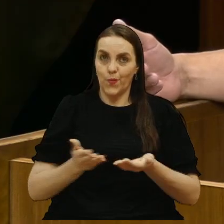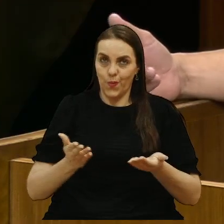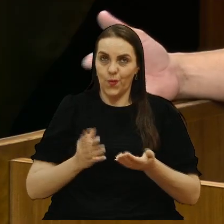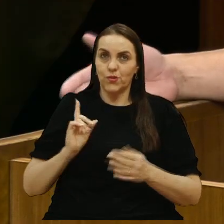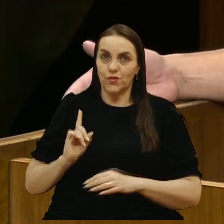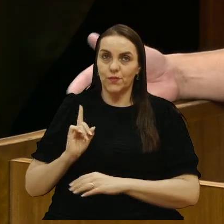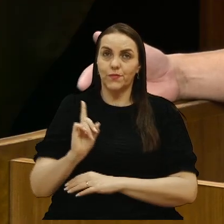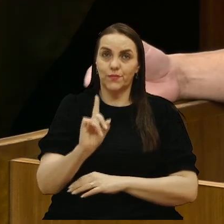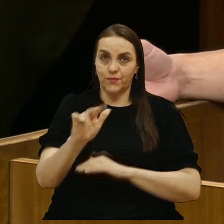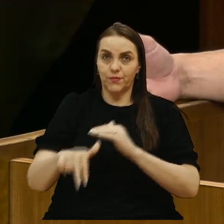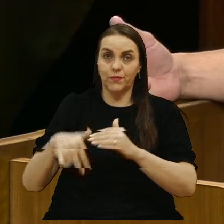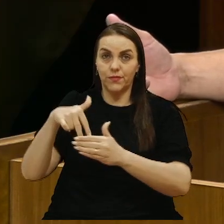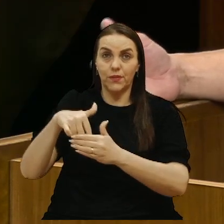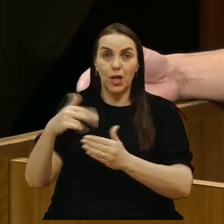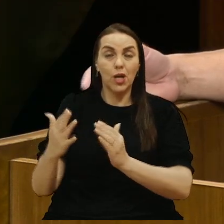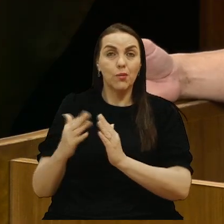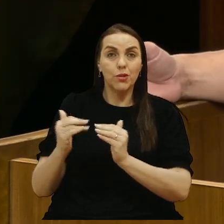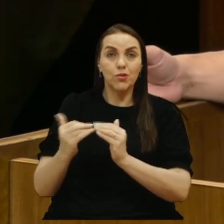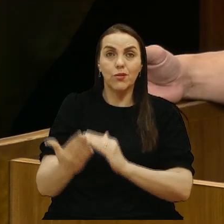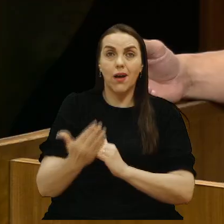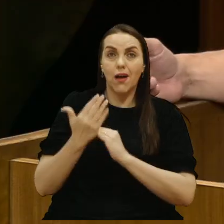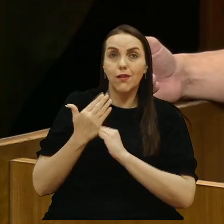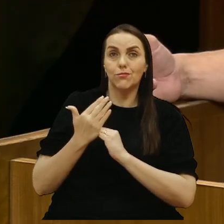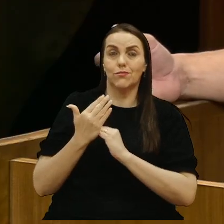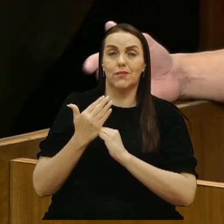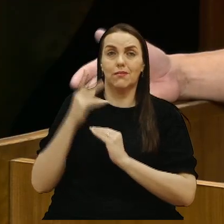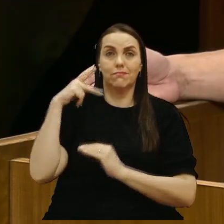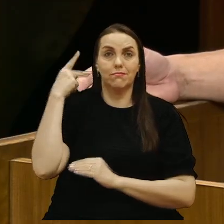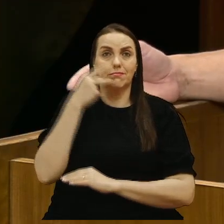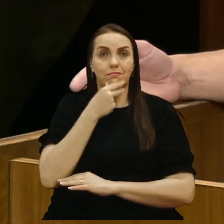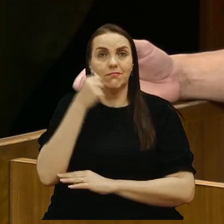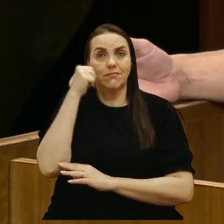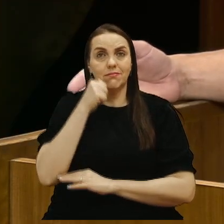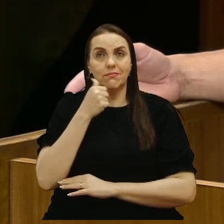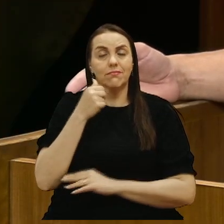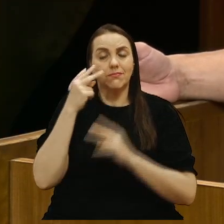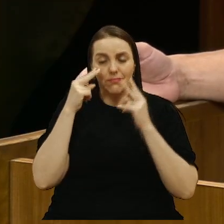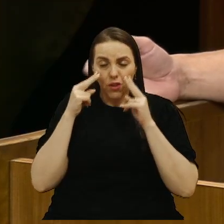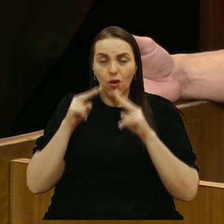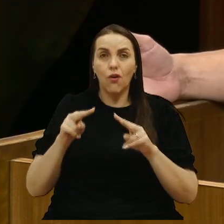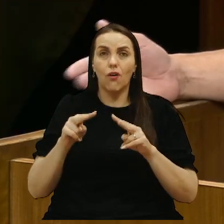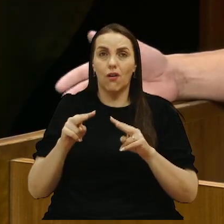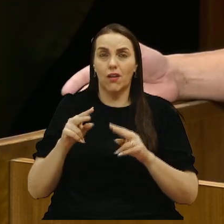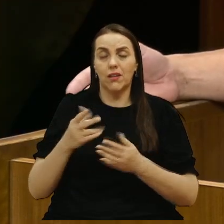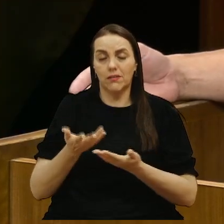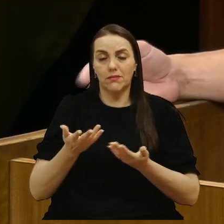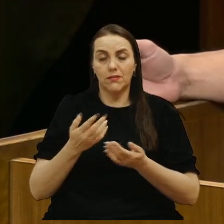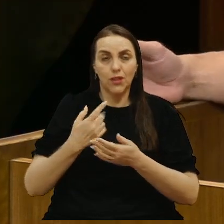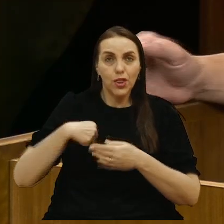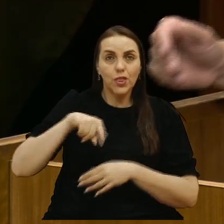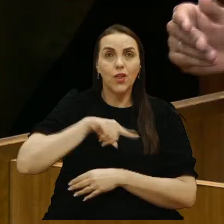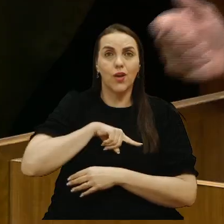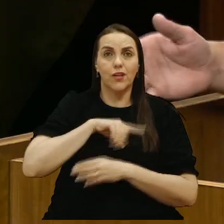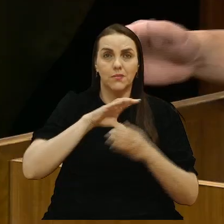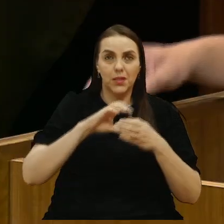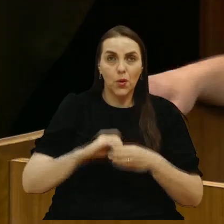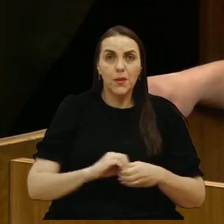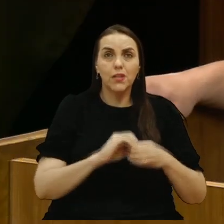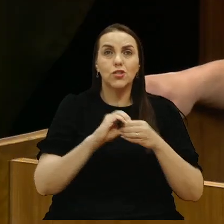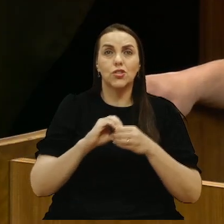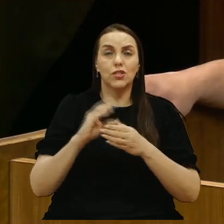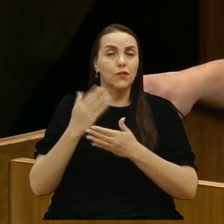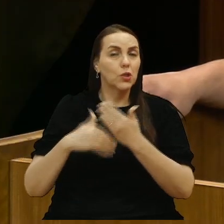aqui também é um pedido de ajuda a todos os vereadores que olhem pela gente, e não só pela cooperativa, mas para todas